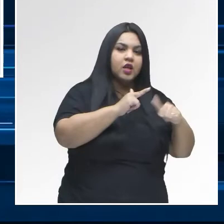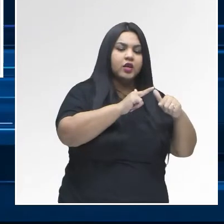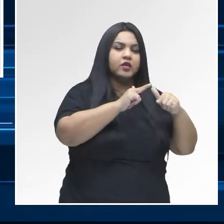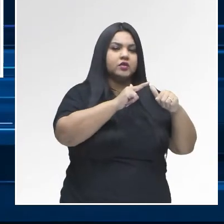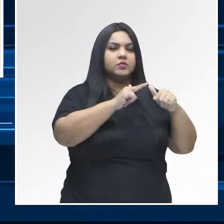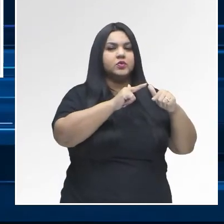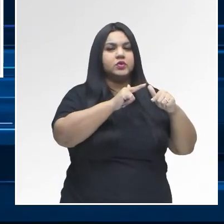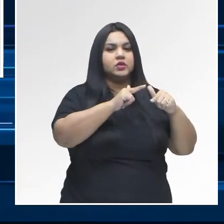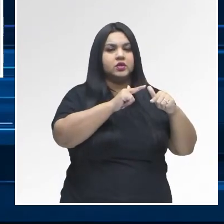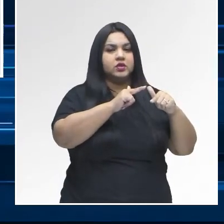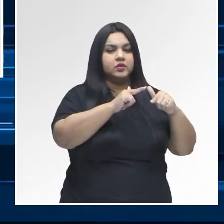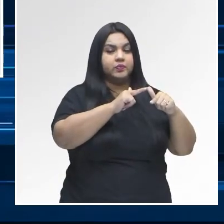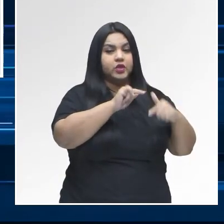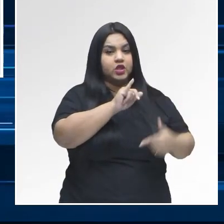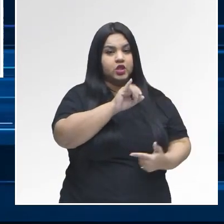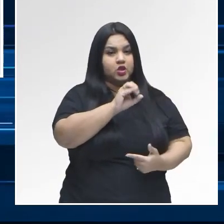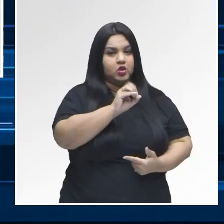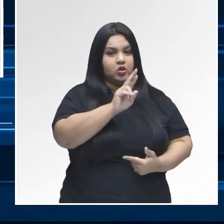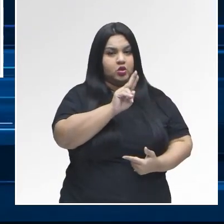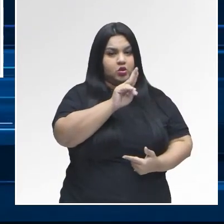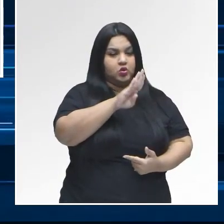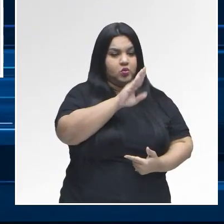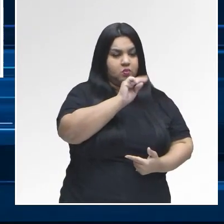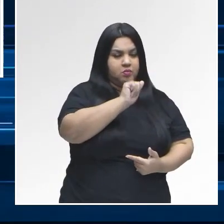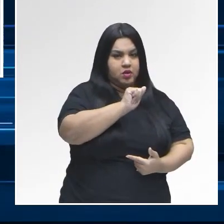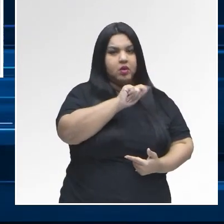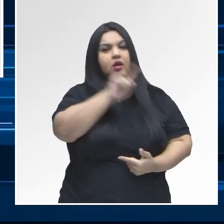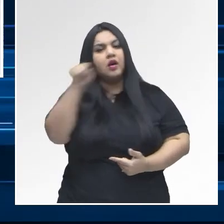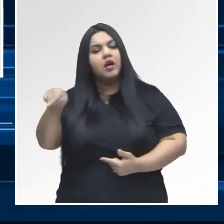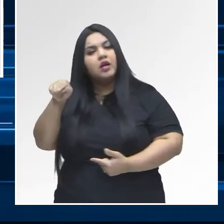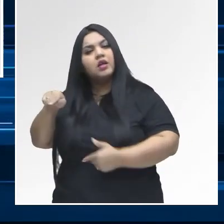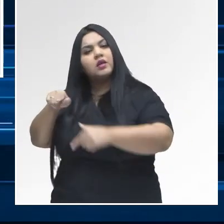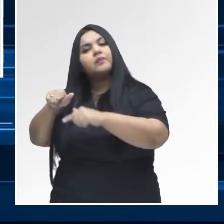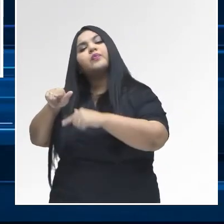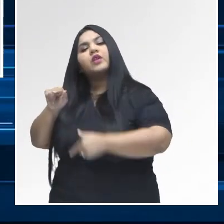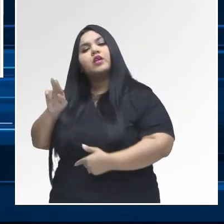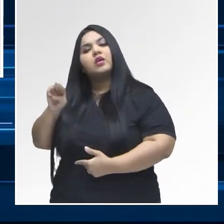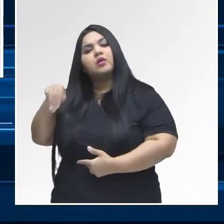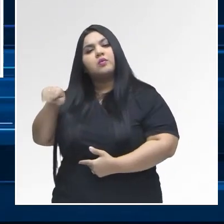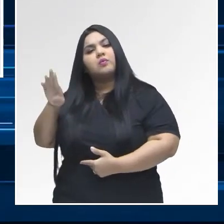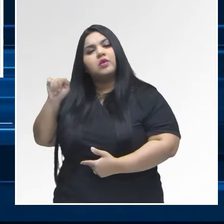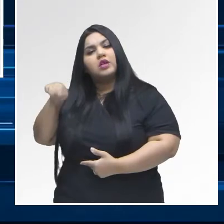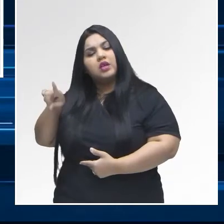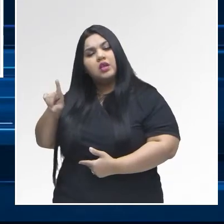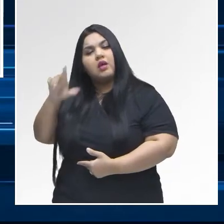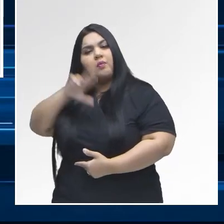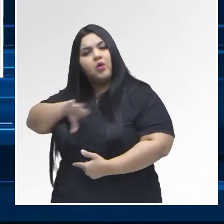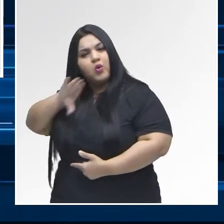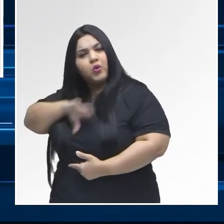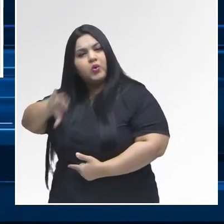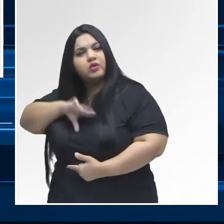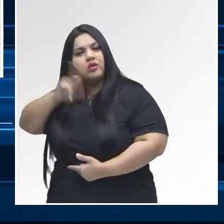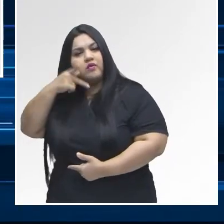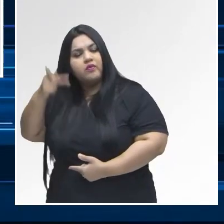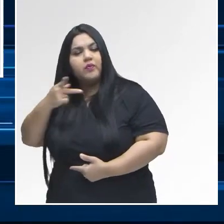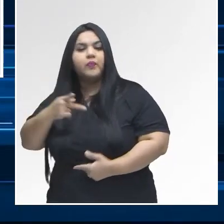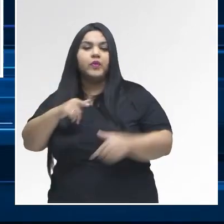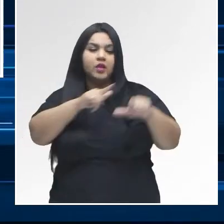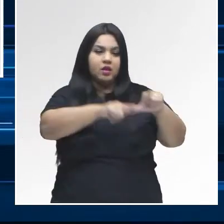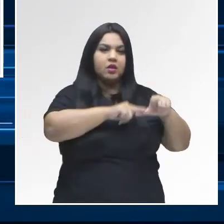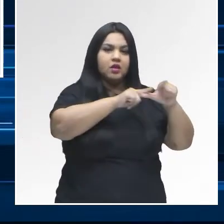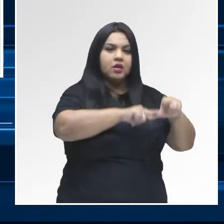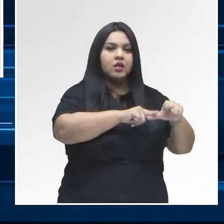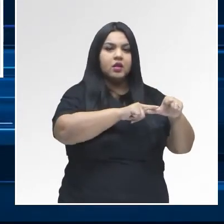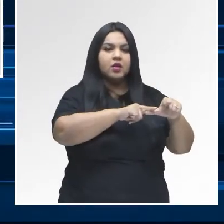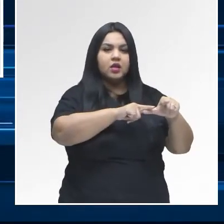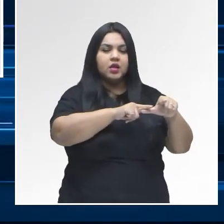africanas, como Iorubá. Já na Umbanda, a gente fala na língua materna, em português. No candomblé,